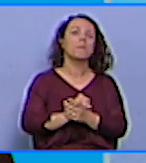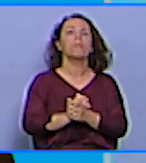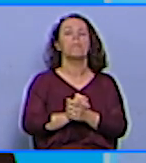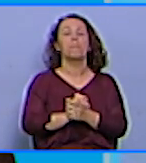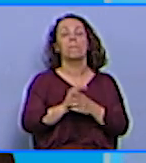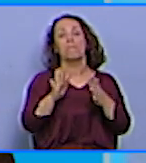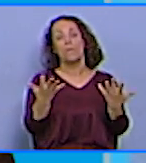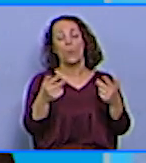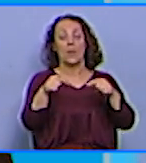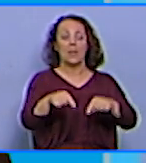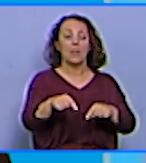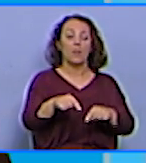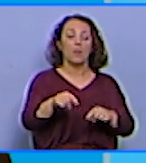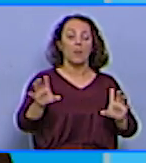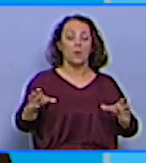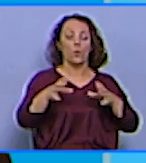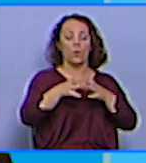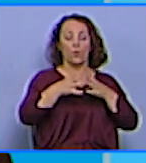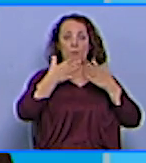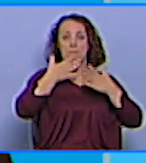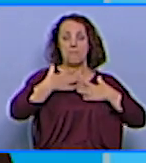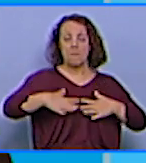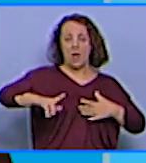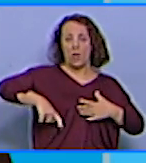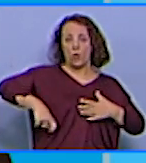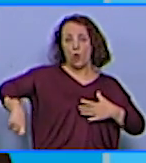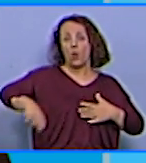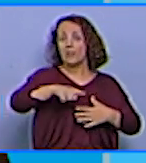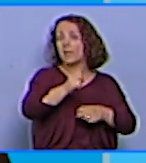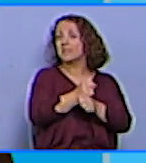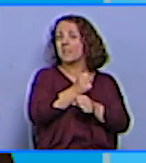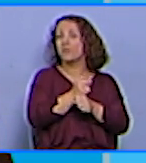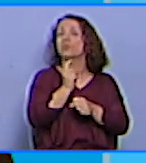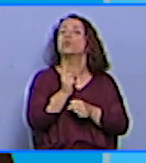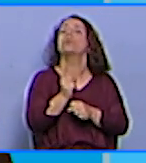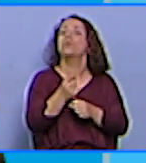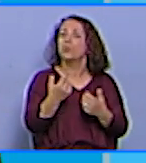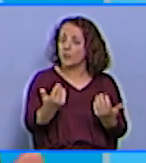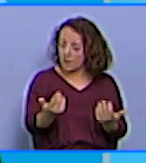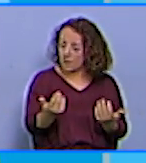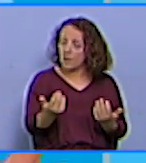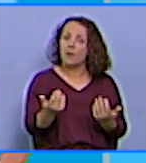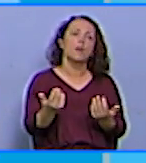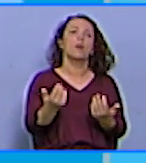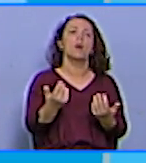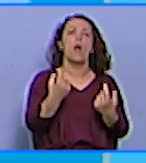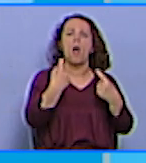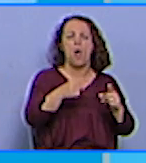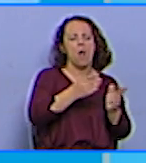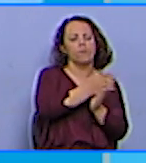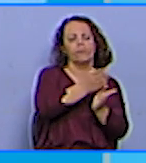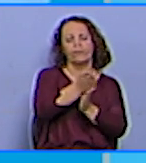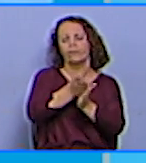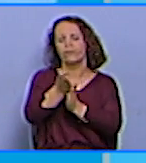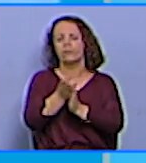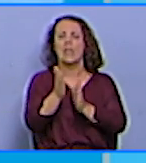E aqui a missão dos acólitos é exatamente este serviço de ministério nos vários carismas que a Igreja